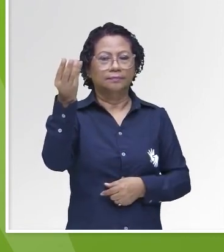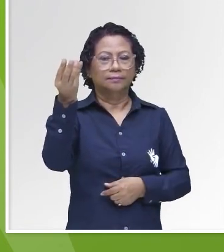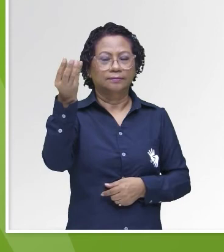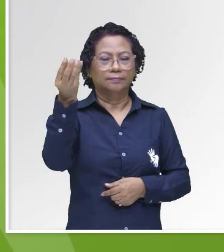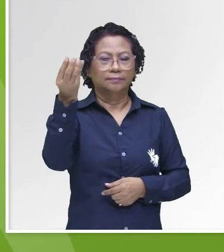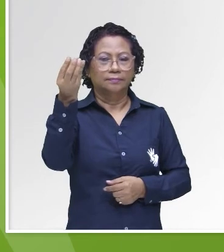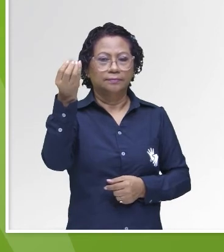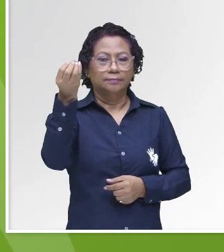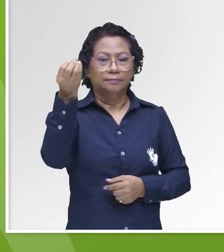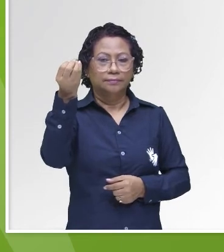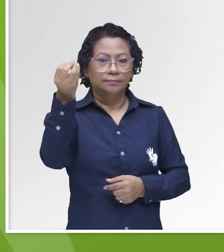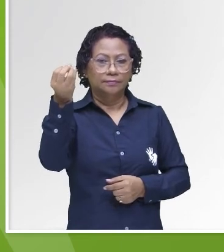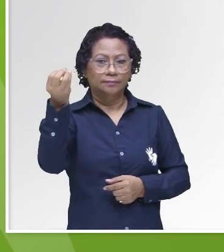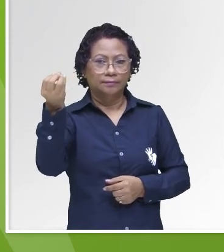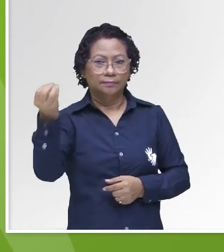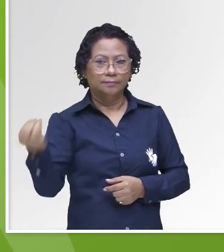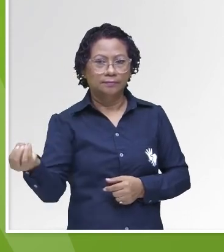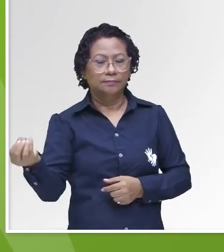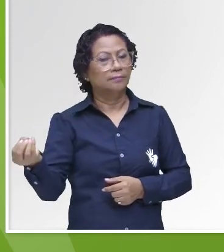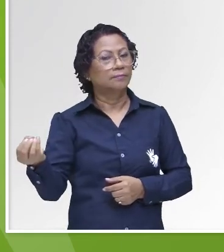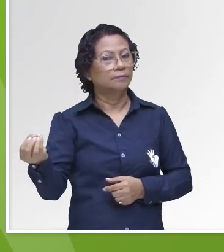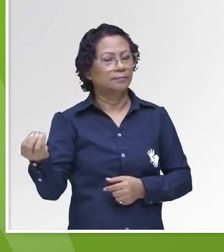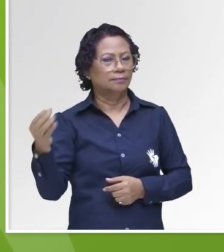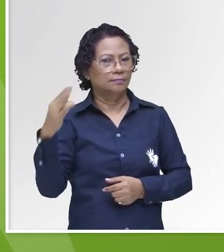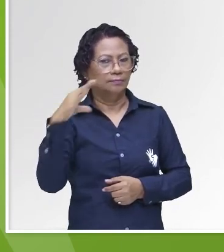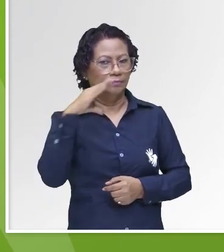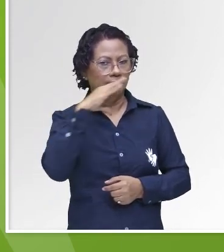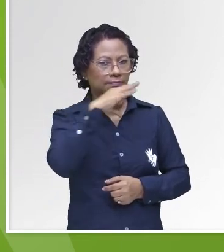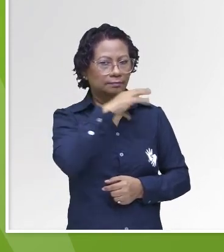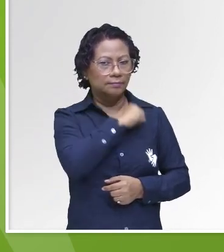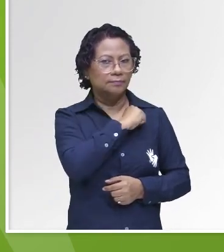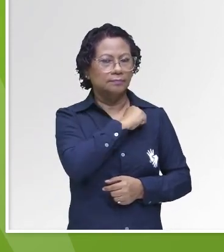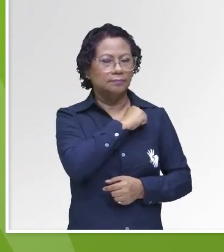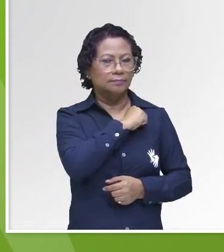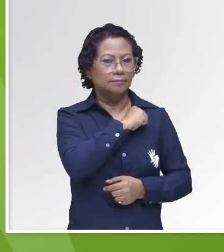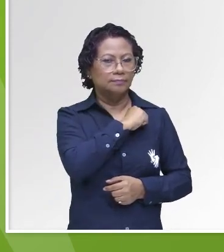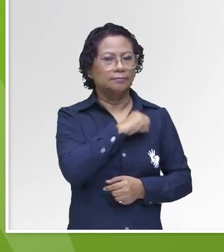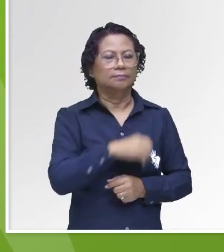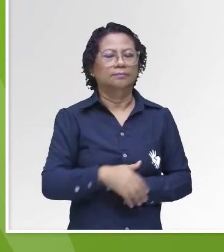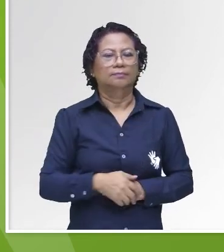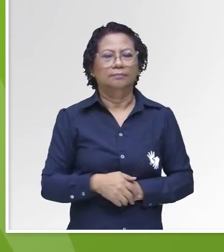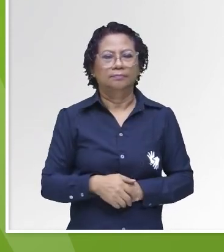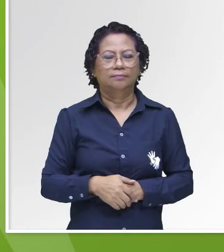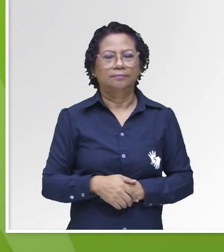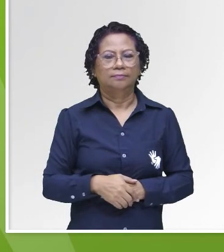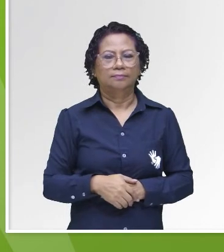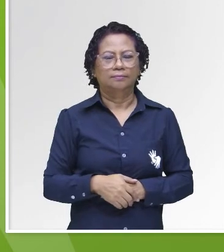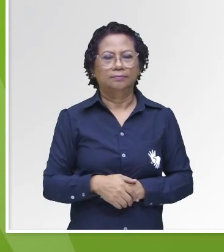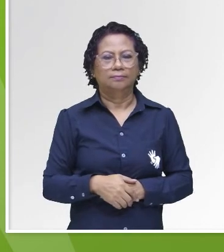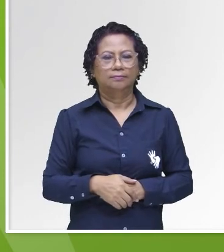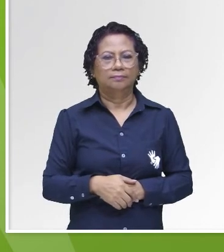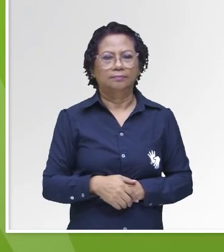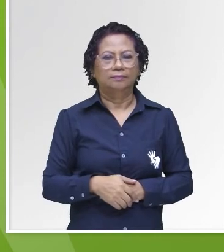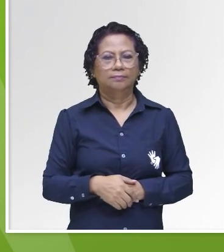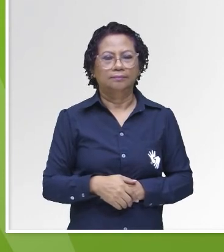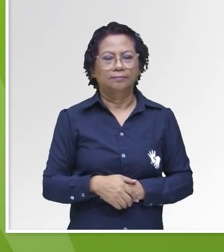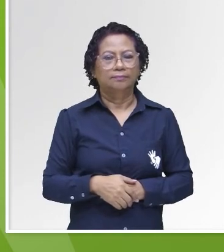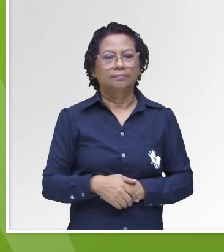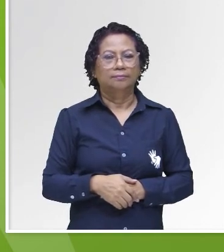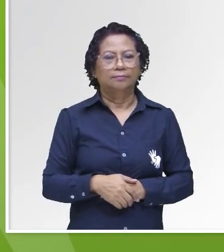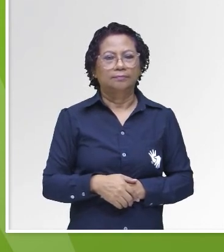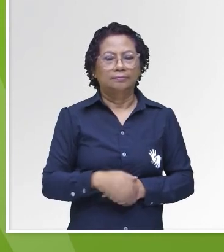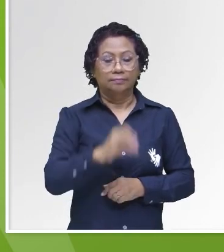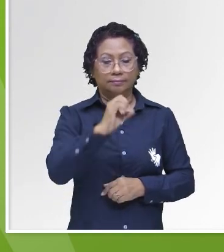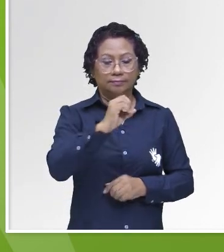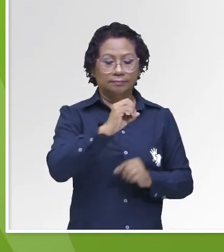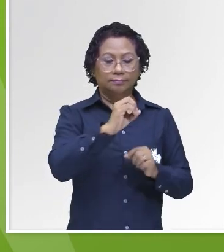total. Ela chegou a zero. Quando ela chegou a zero, ela começa um movimento de queda. Então, nesse ponto aqui, olha, que é o ponto